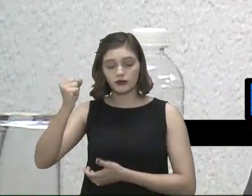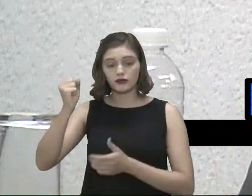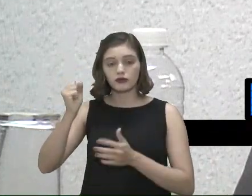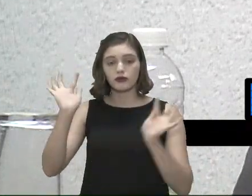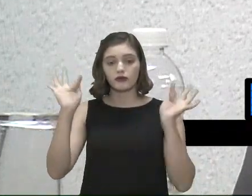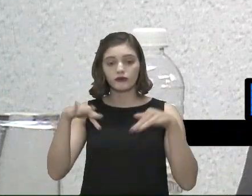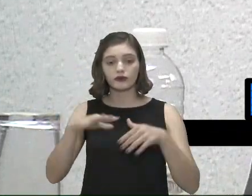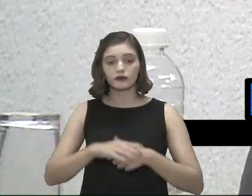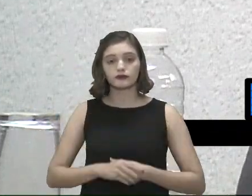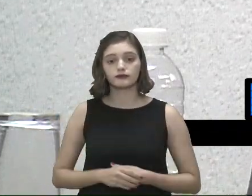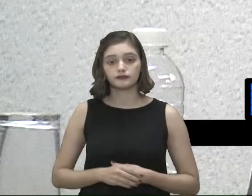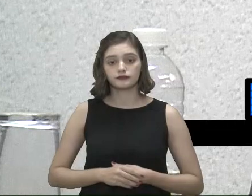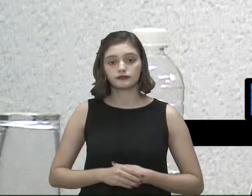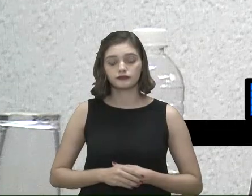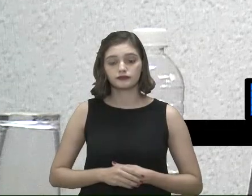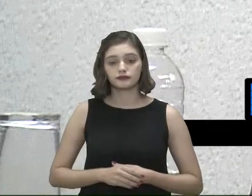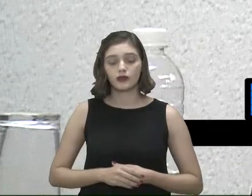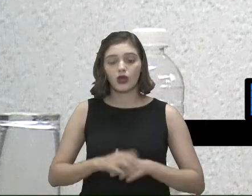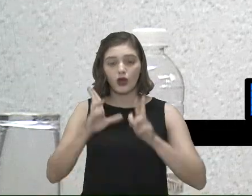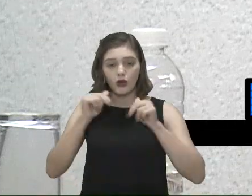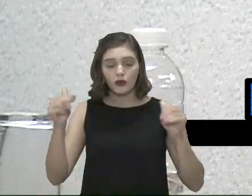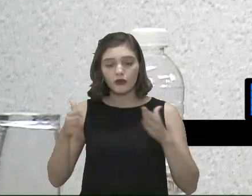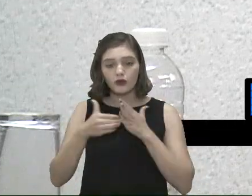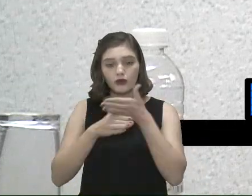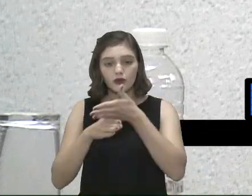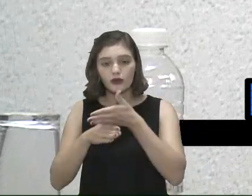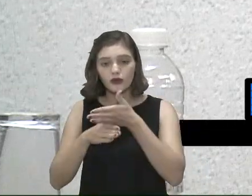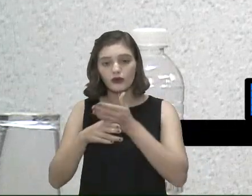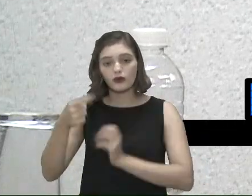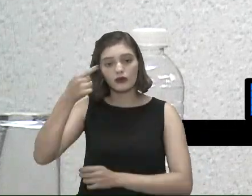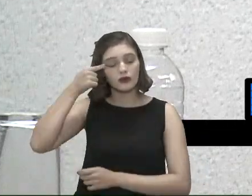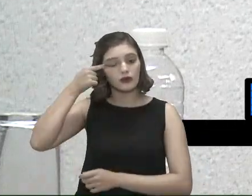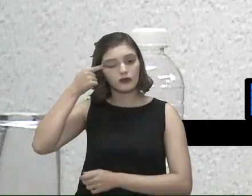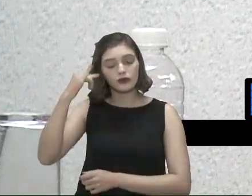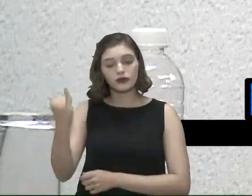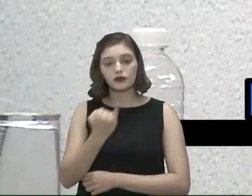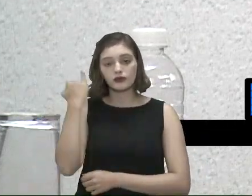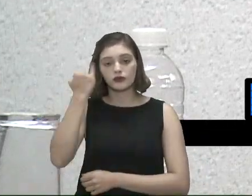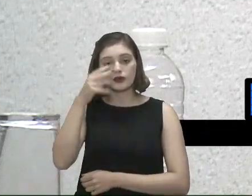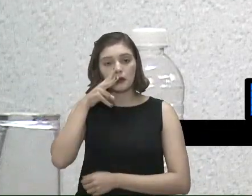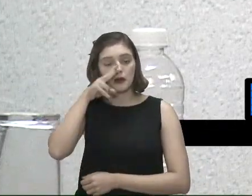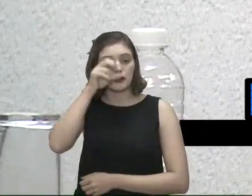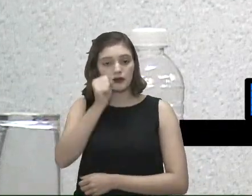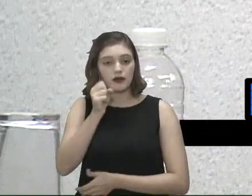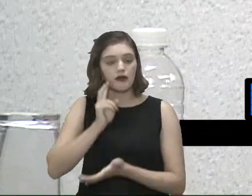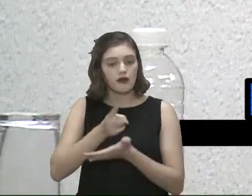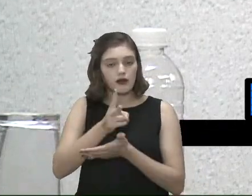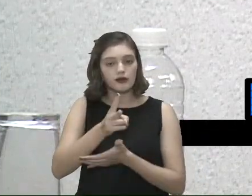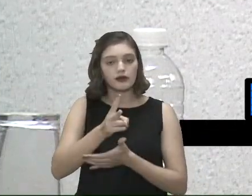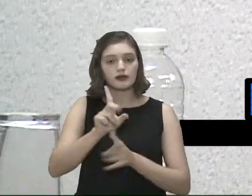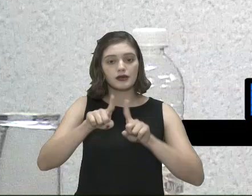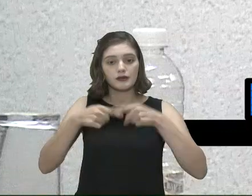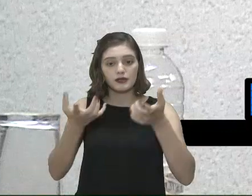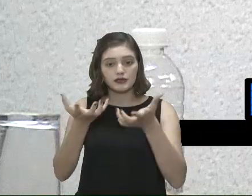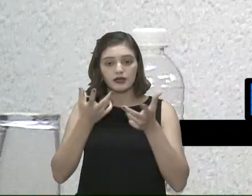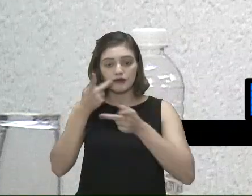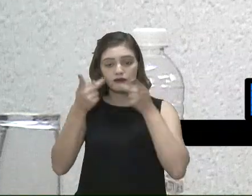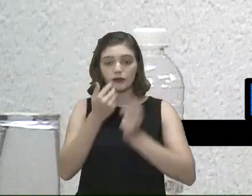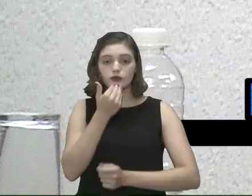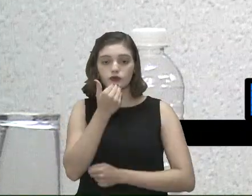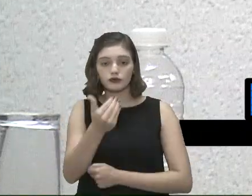encerrar. Eu jamais iria interromper a fala da japonesa, super potente e importante para nós, mas eu queria só